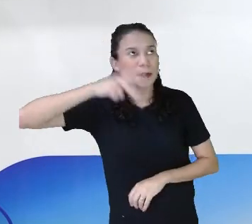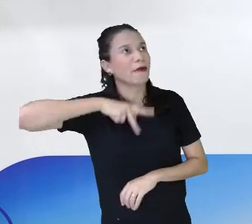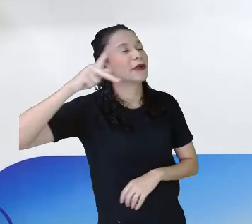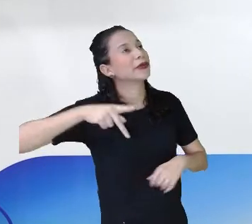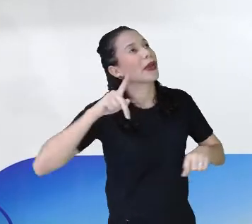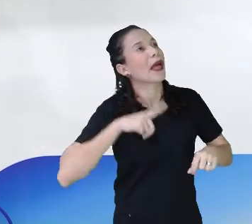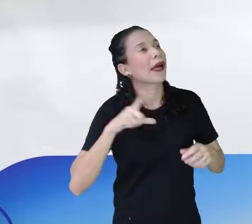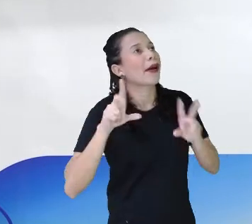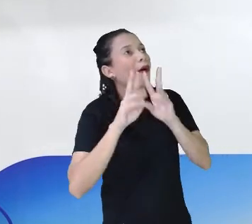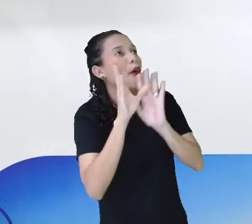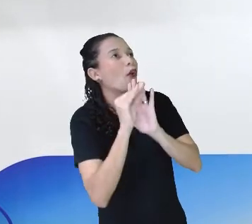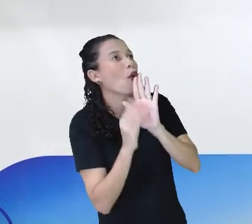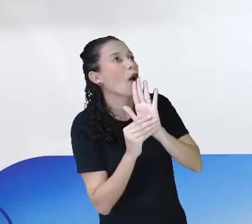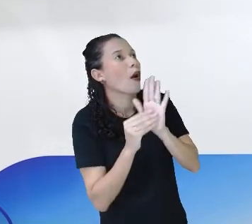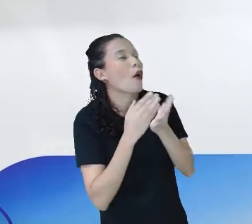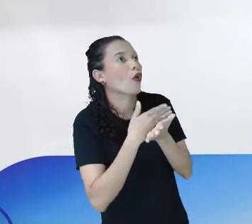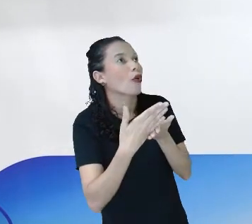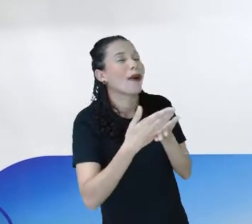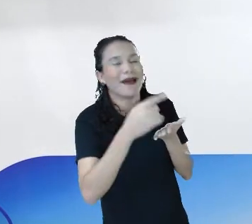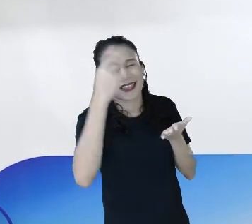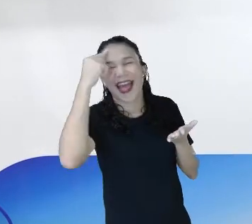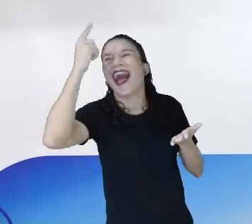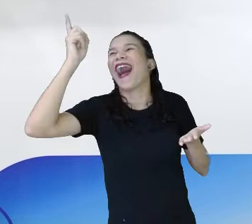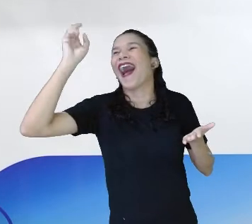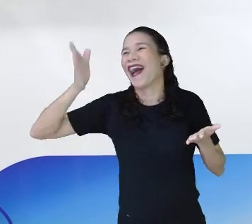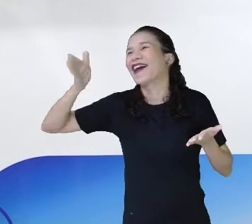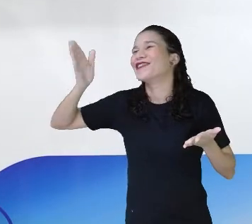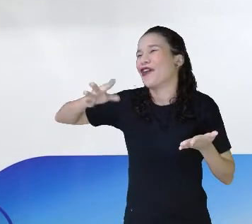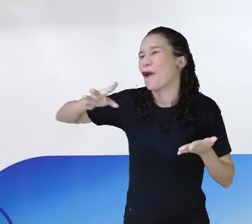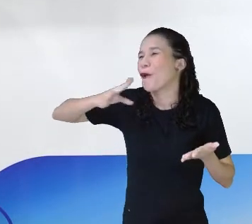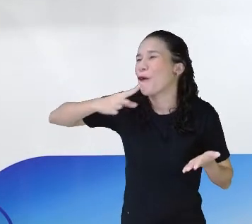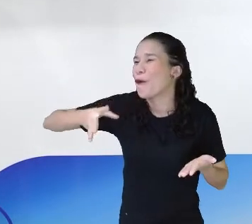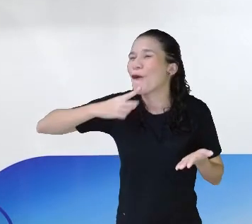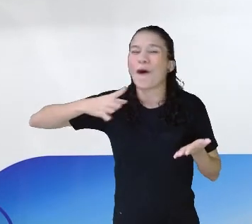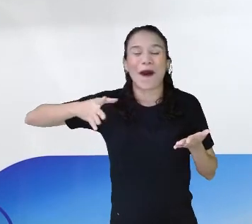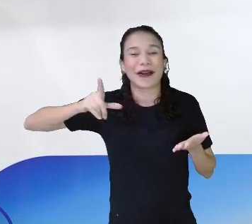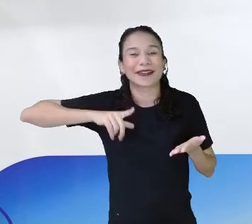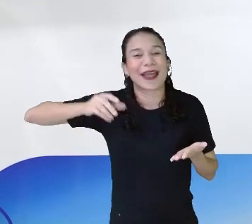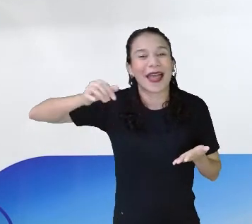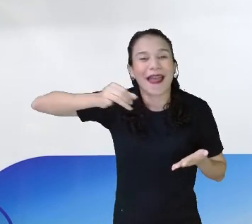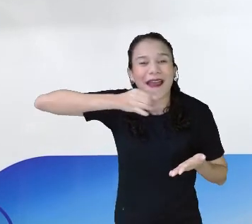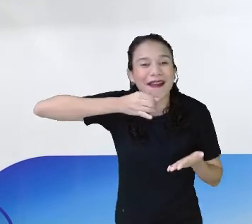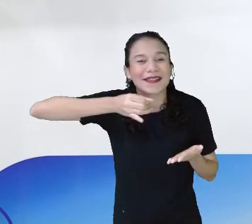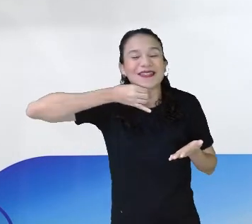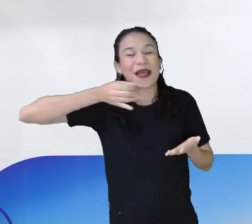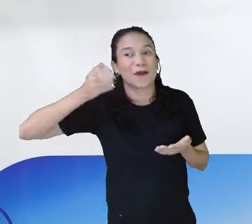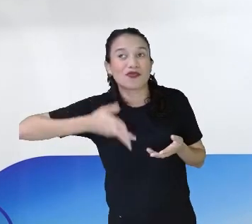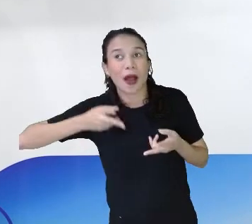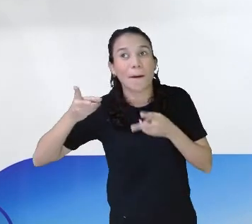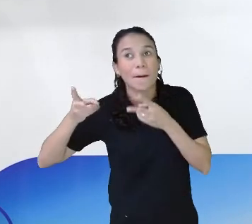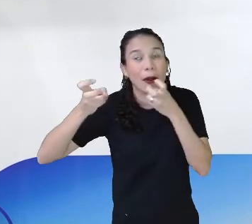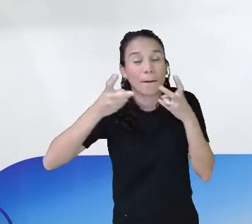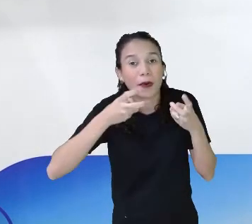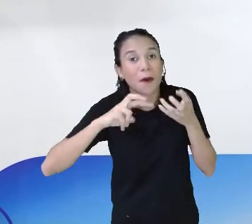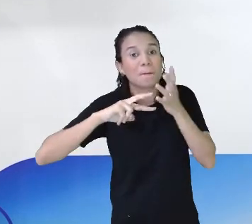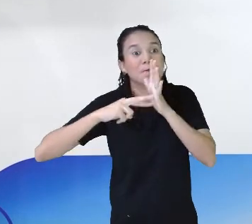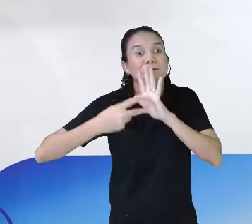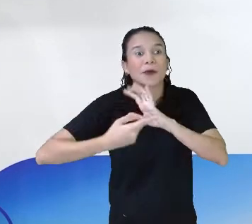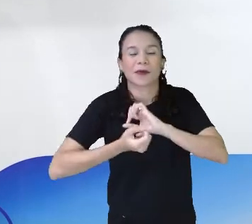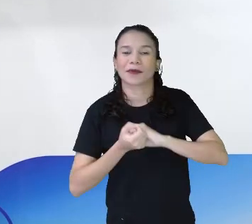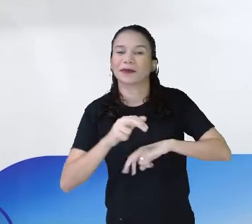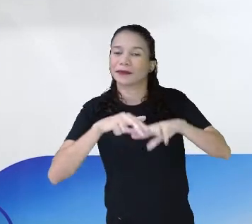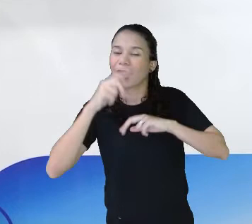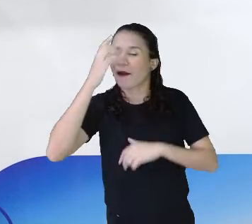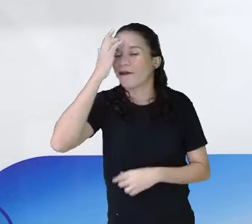estiver trabalhando esse conteúdo, você já trabalhou aqui, você já viu, você já teve exemplos, você já pegou o significado. E aí